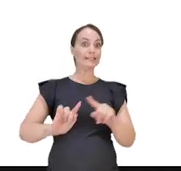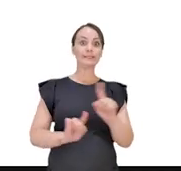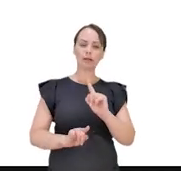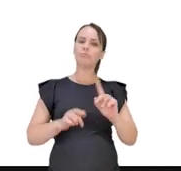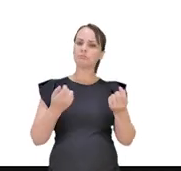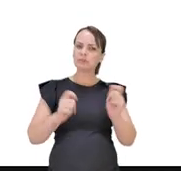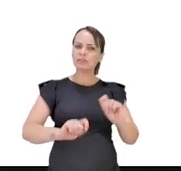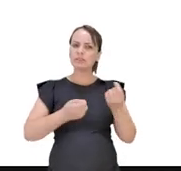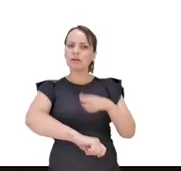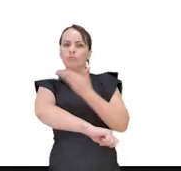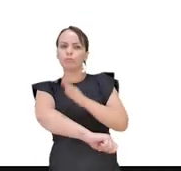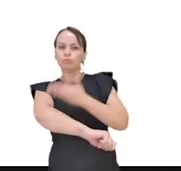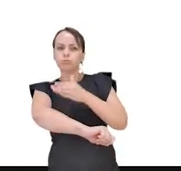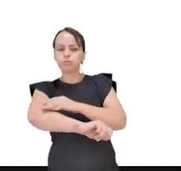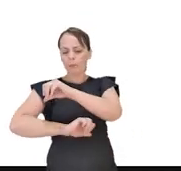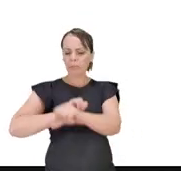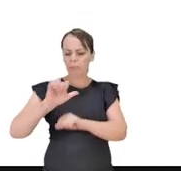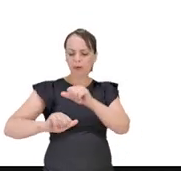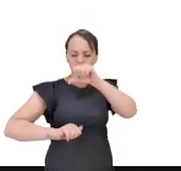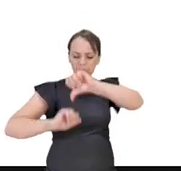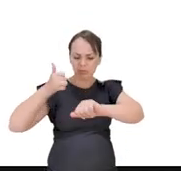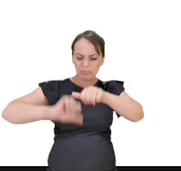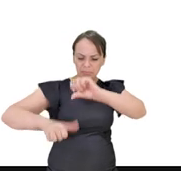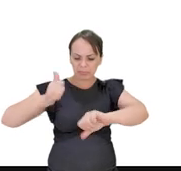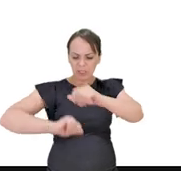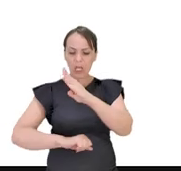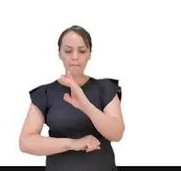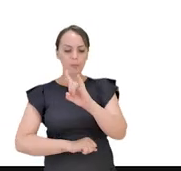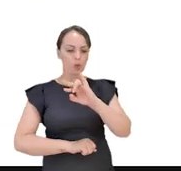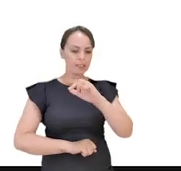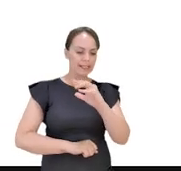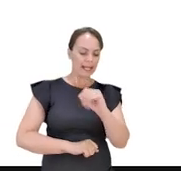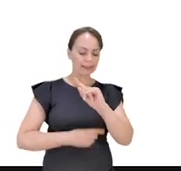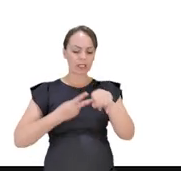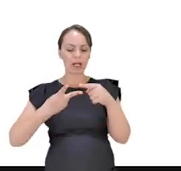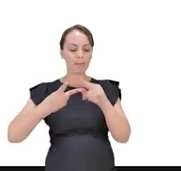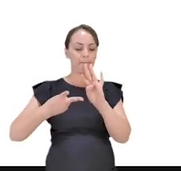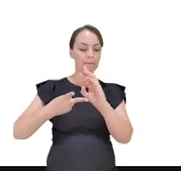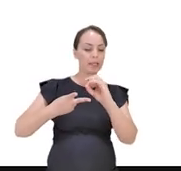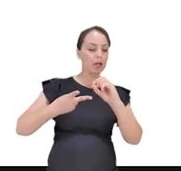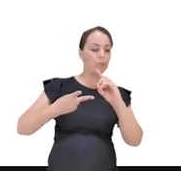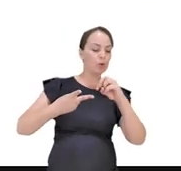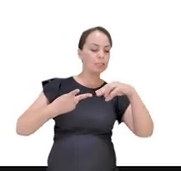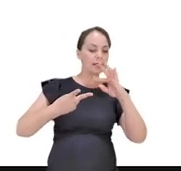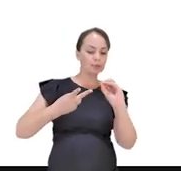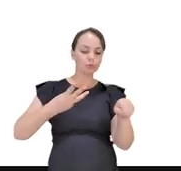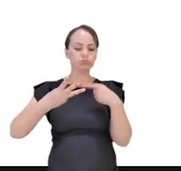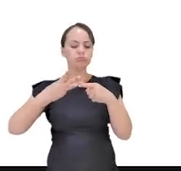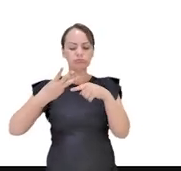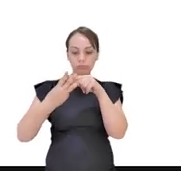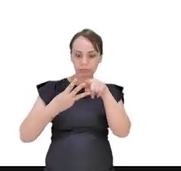estar mudando a quantidade de água boricada que vai sendo utilizada, a quantidade de bicarbonato, e com isso